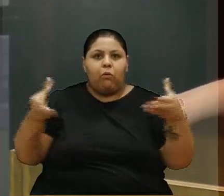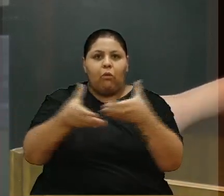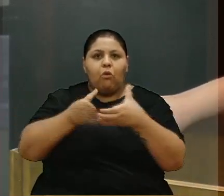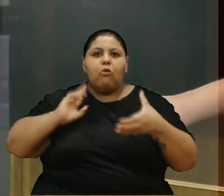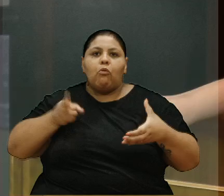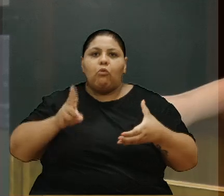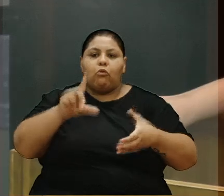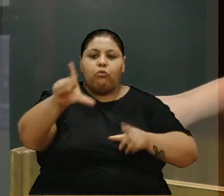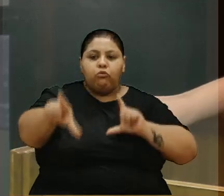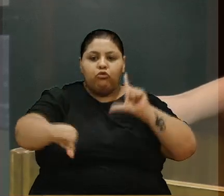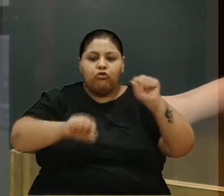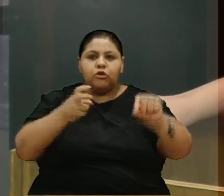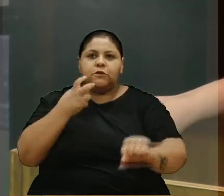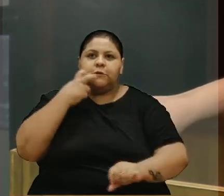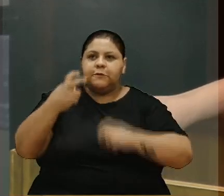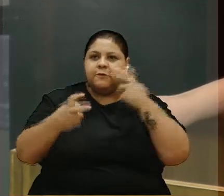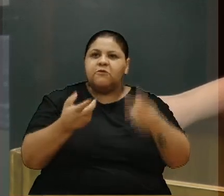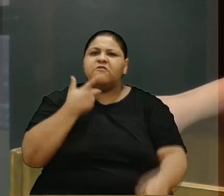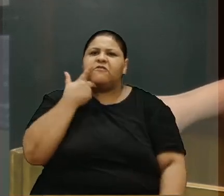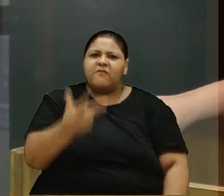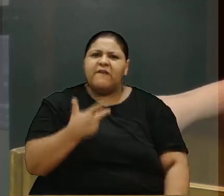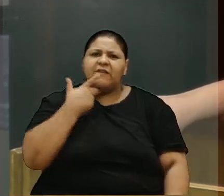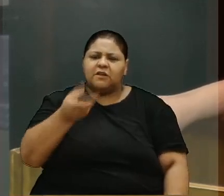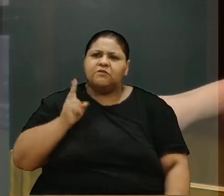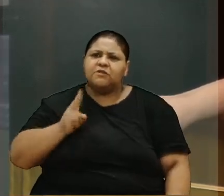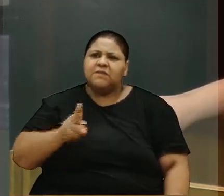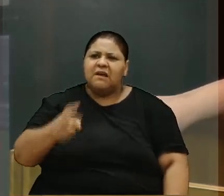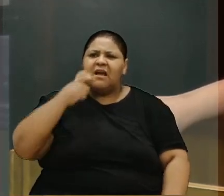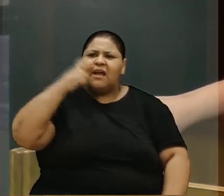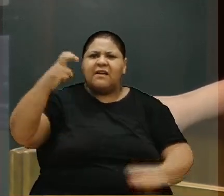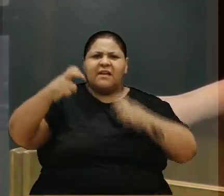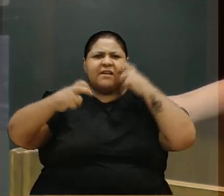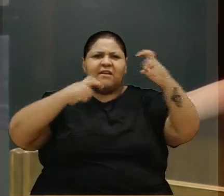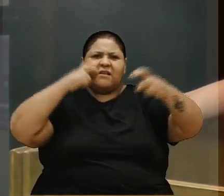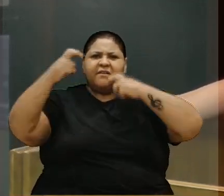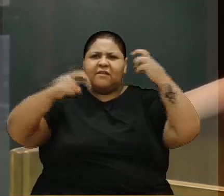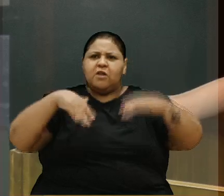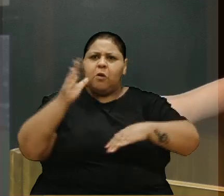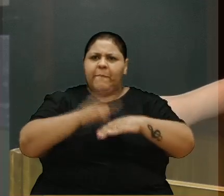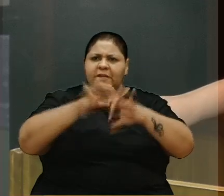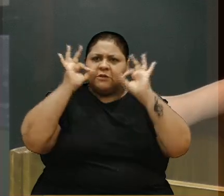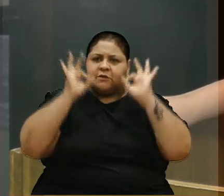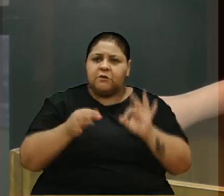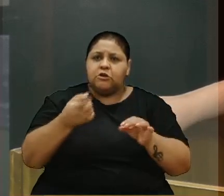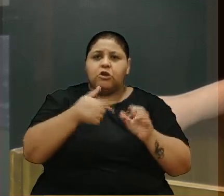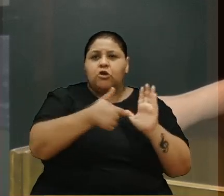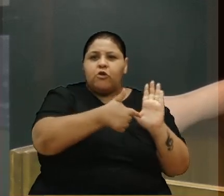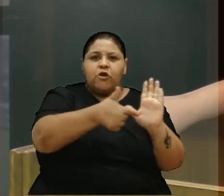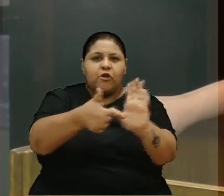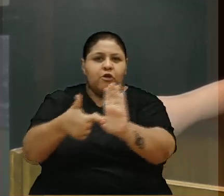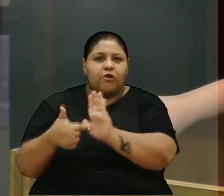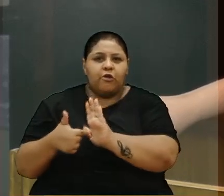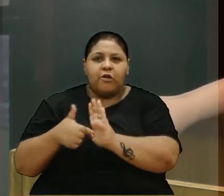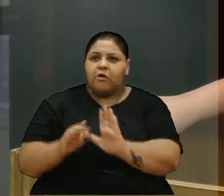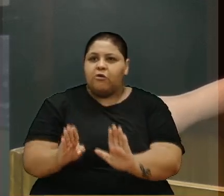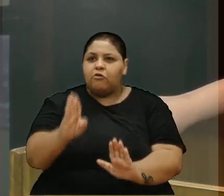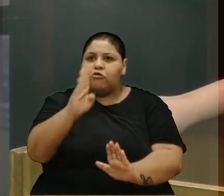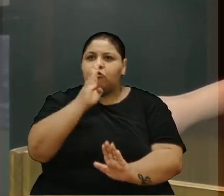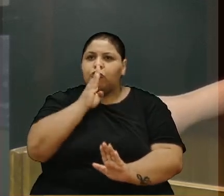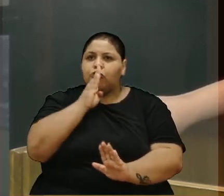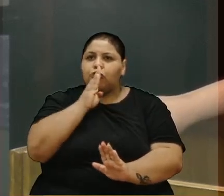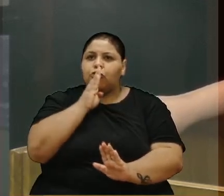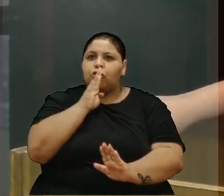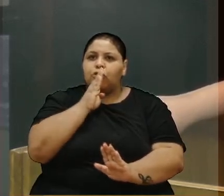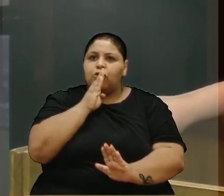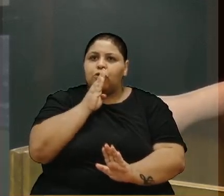continuaremos escolhendo a nossa voz, falando cada vez mais alto, cada vez com mais firmeza, para mostrar que a gente não vai se calar e vai ocupar